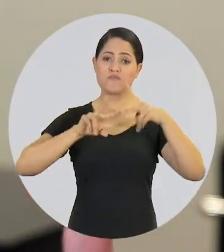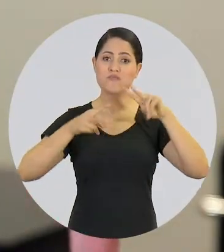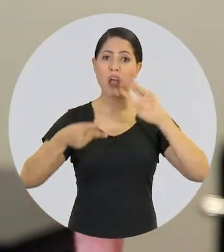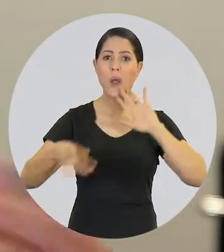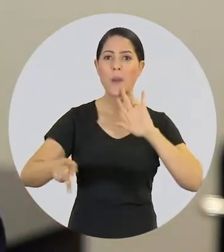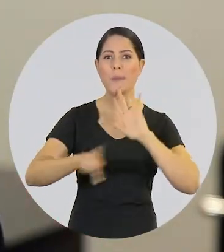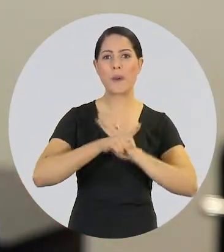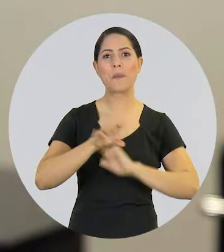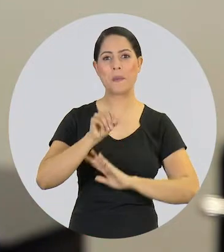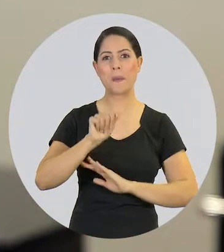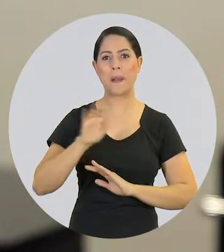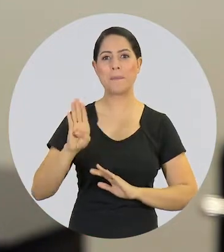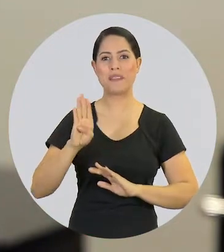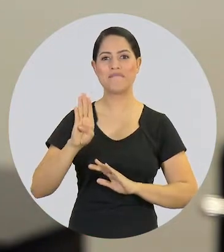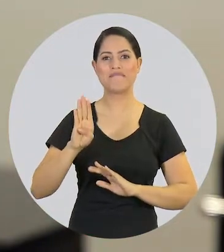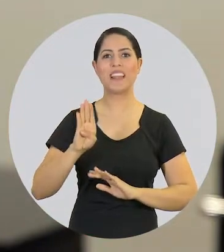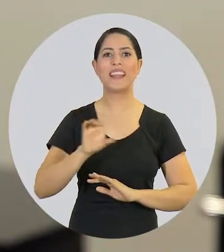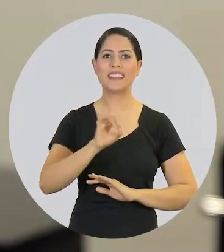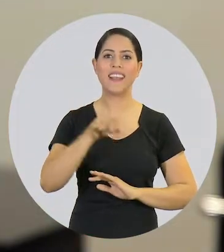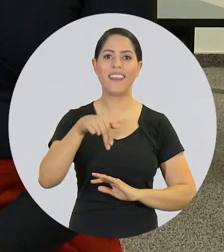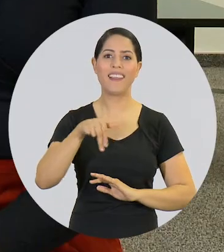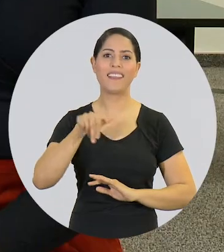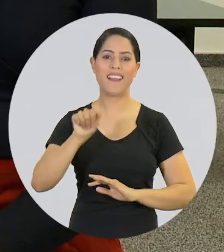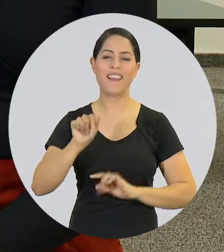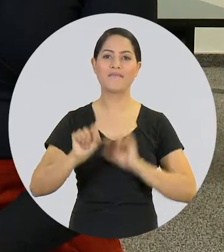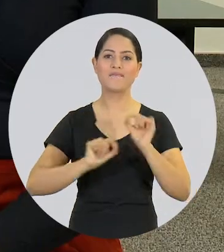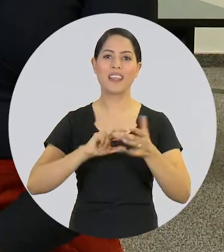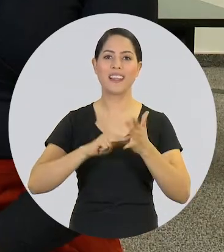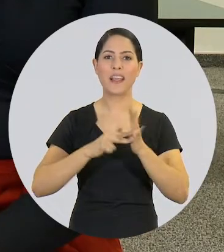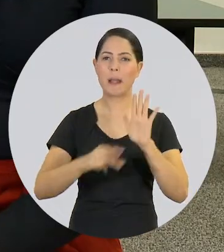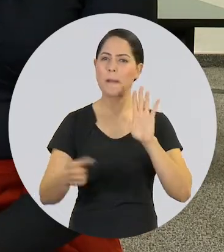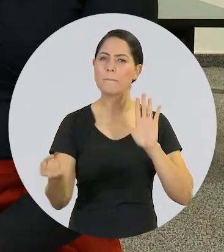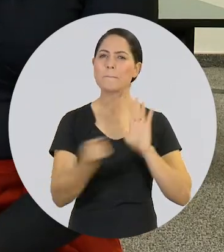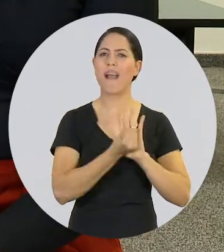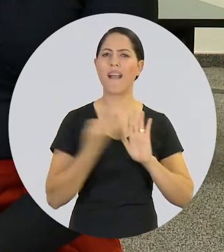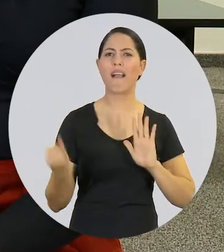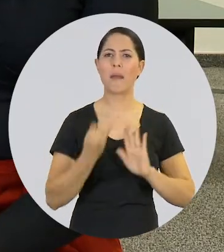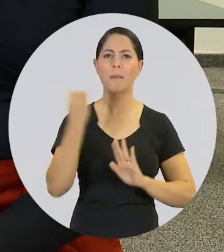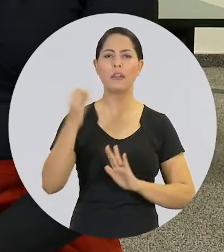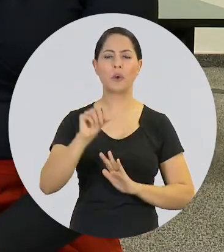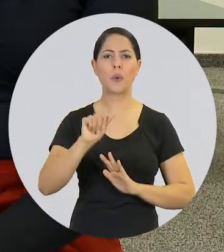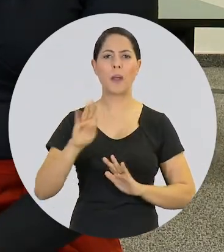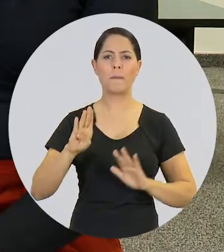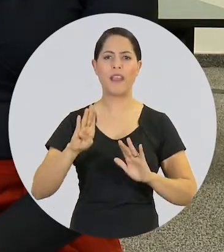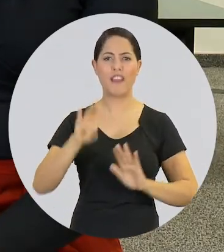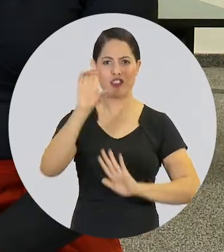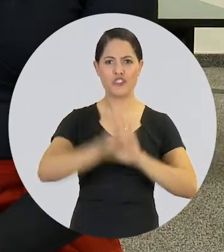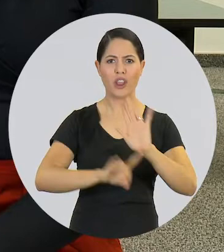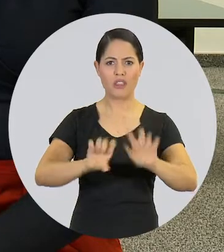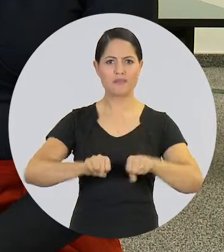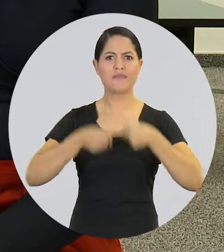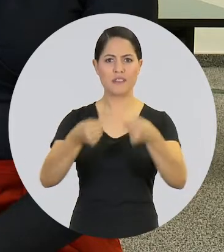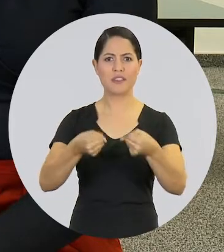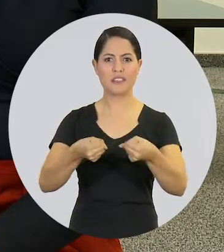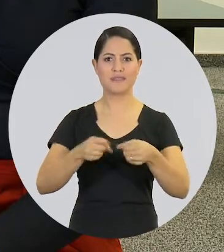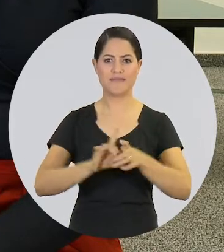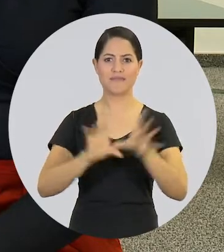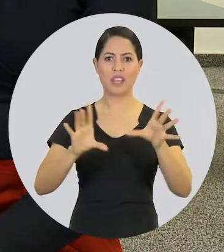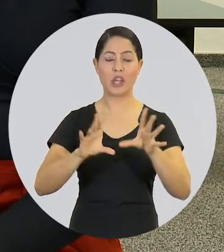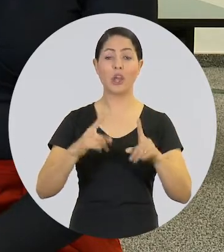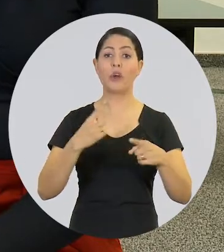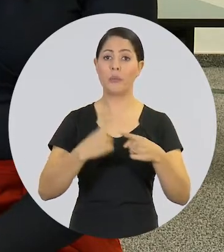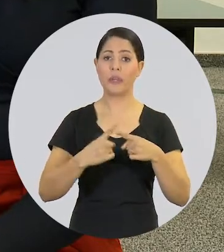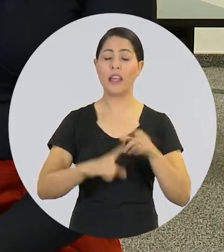DNA da instituição, da Ordem dos Advogados do Brasil, a defesa do Estado Democrático de Direito. Aliás, está na lei federal, na